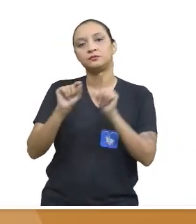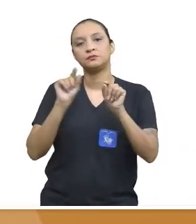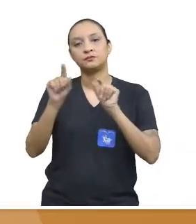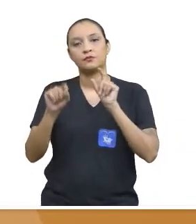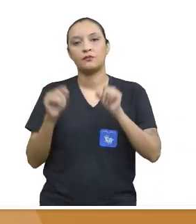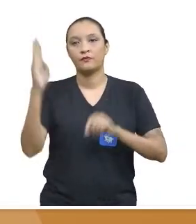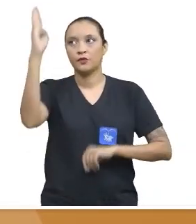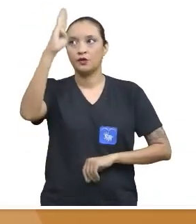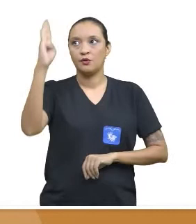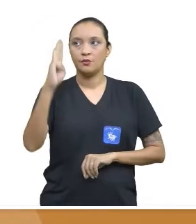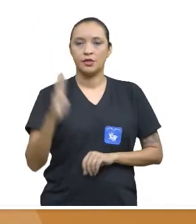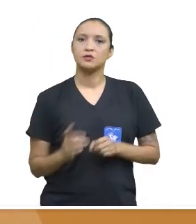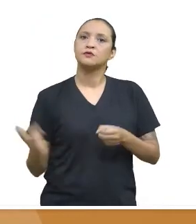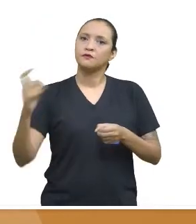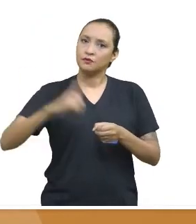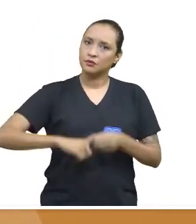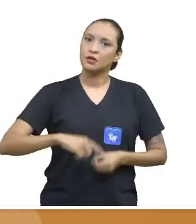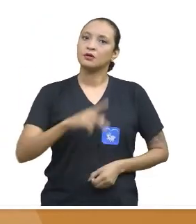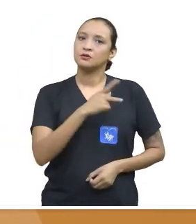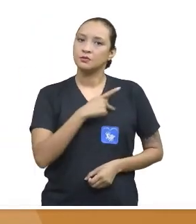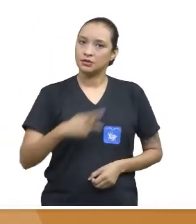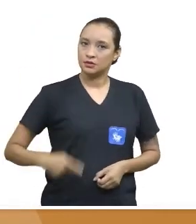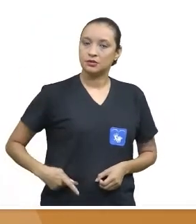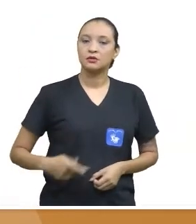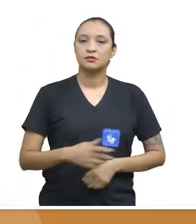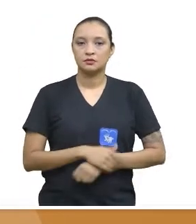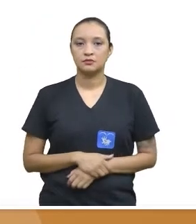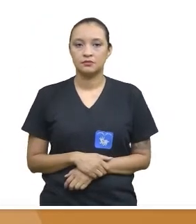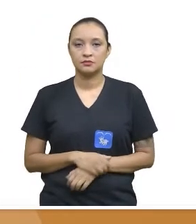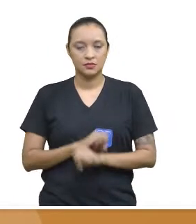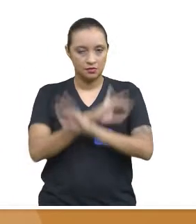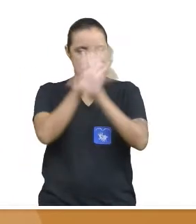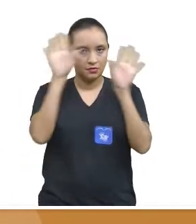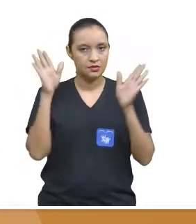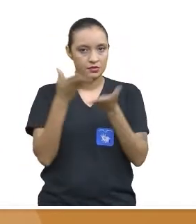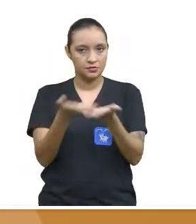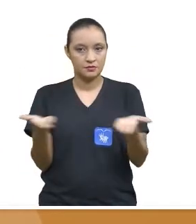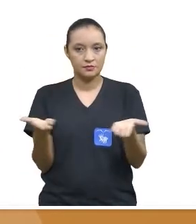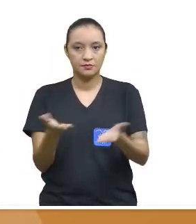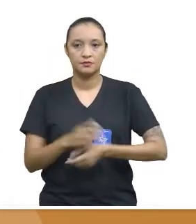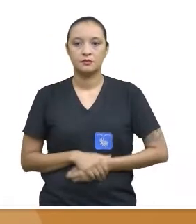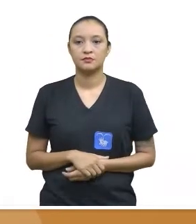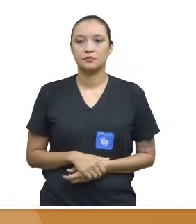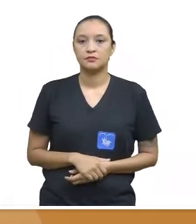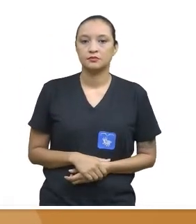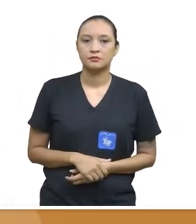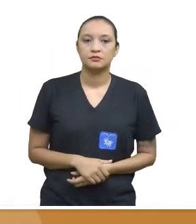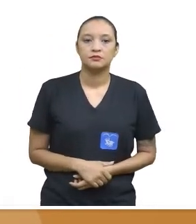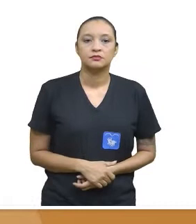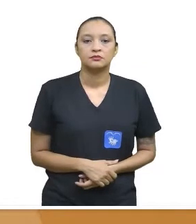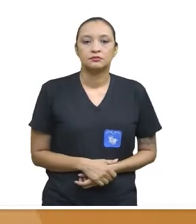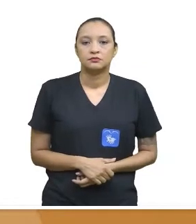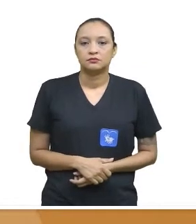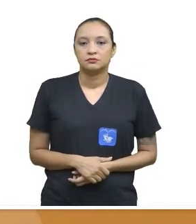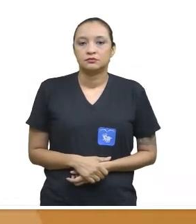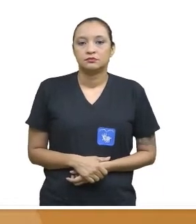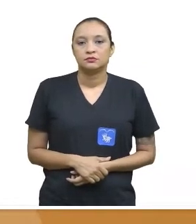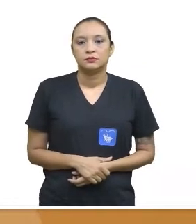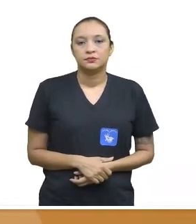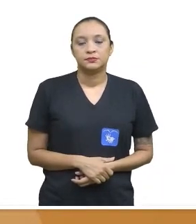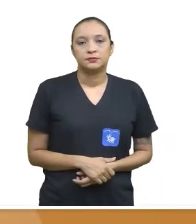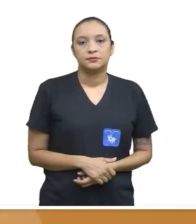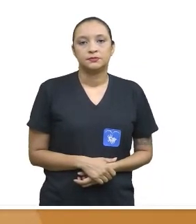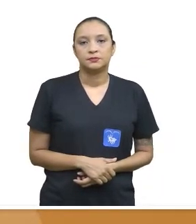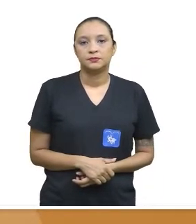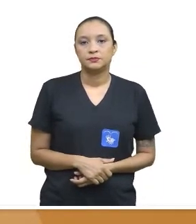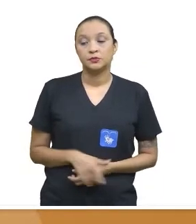voltasse a ser presidencialista, ok? Só para esclarecer para vocês. Vamos voltar lá? O mais provável era um golpe militar. Então, os